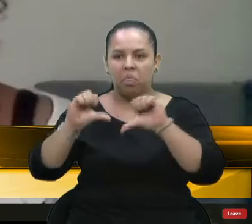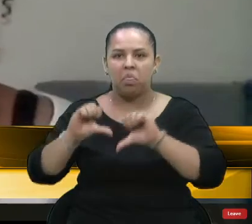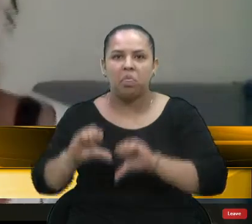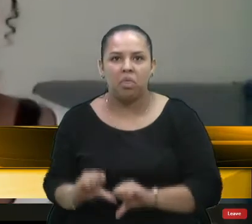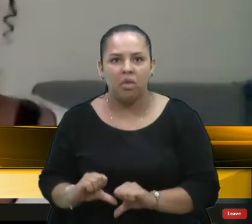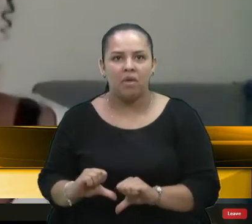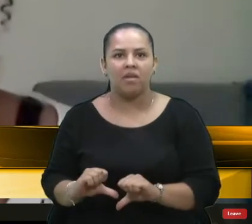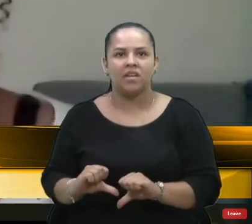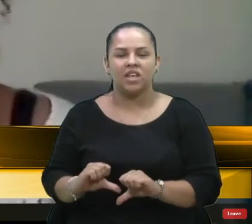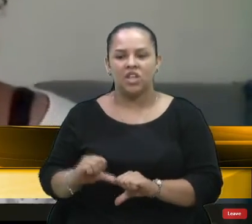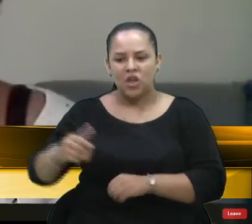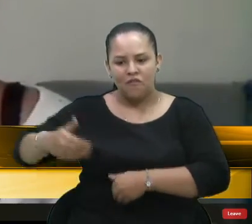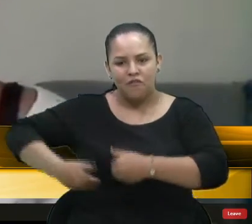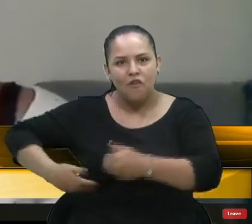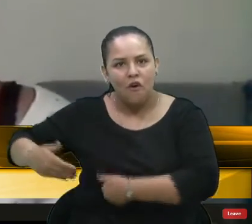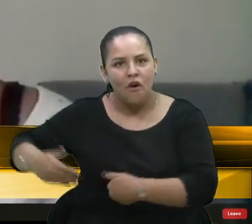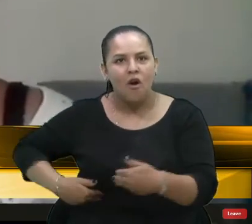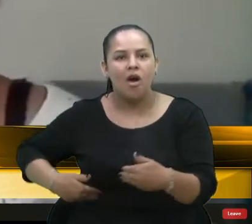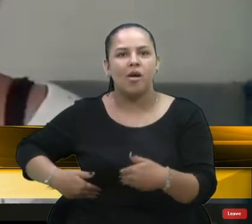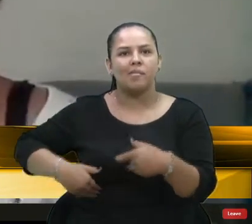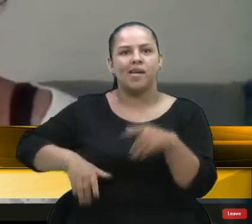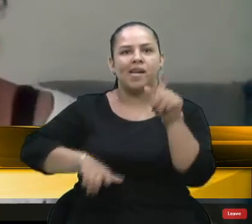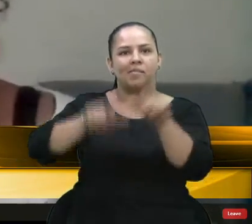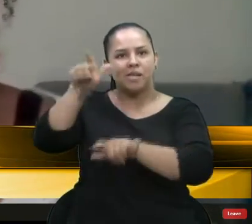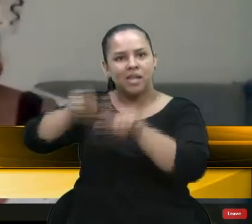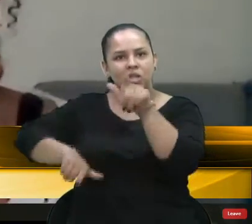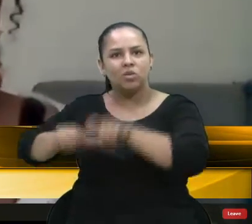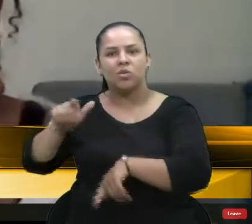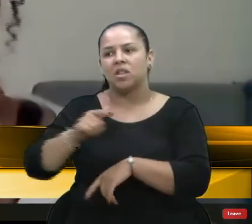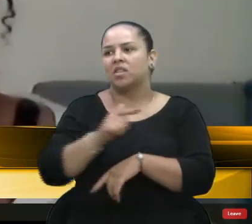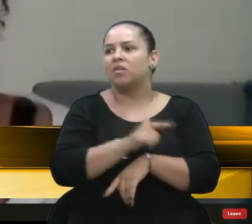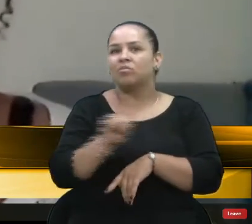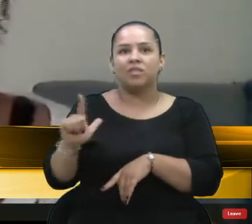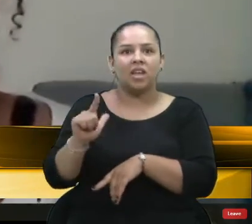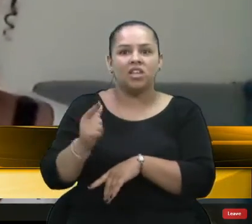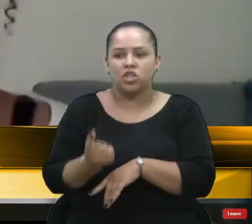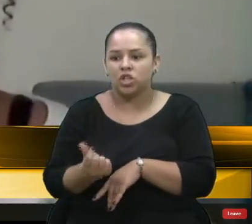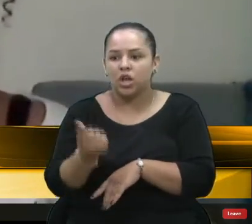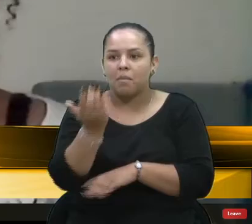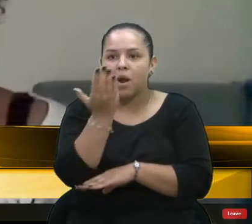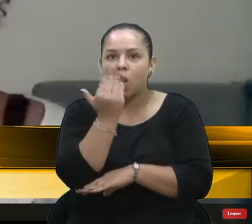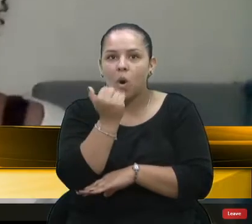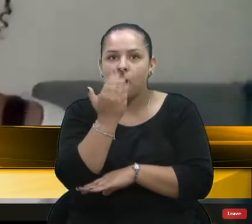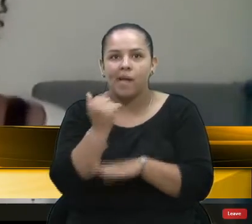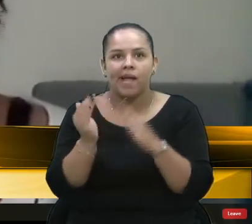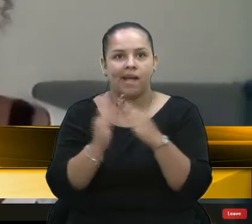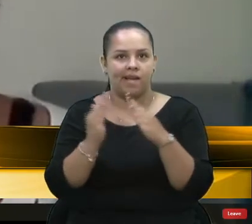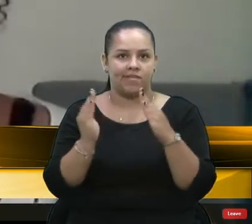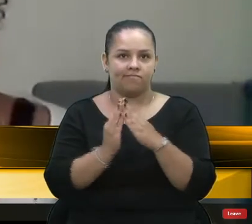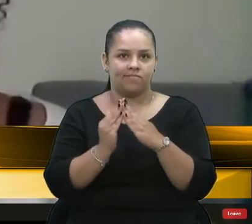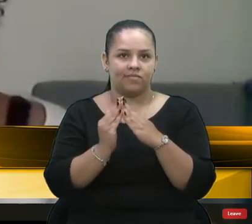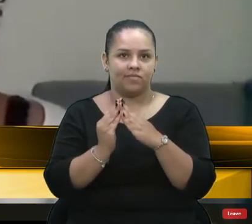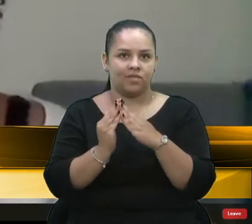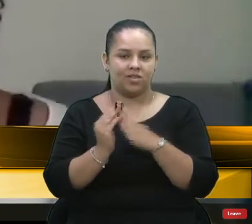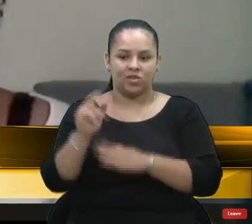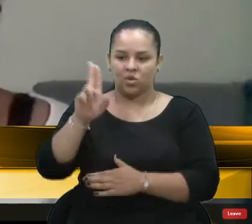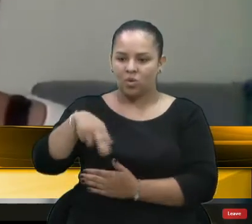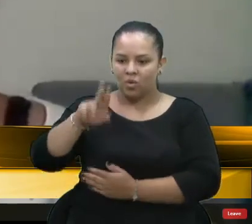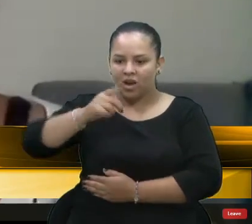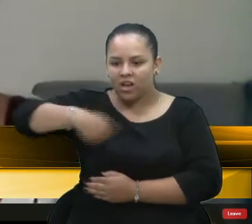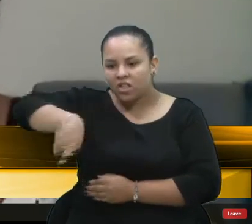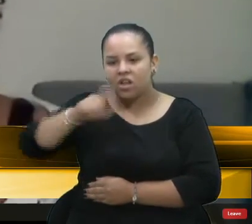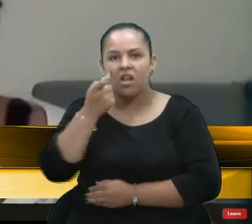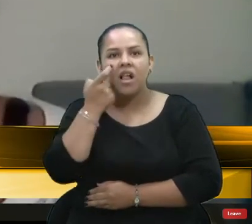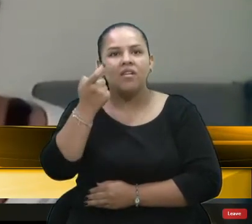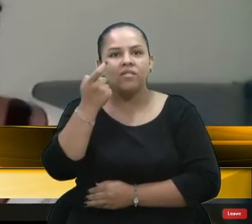de fome, agora é um país onde as pessoas não têm como comer dentro das suas casas. E em nenhum momento a gente vê, de